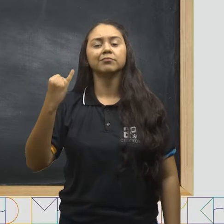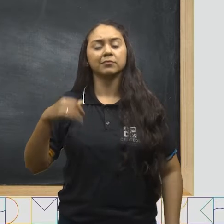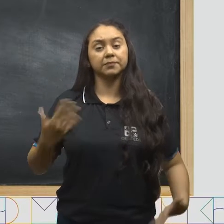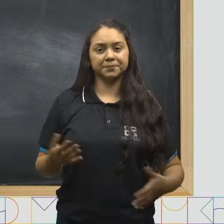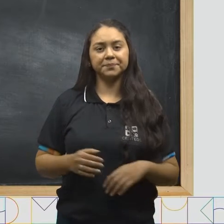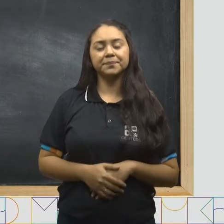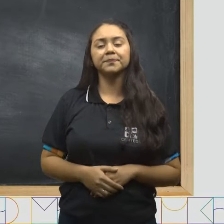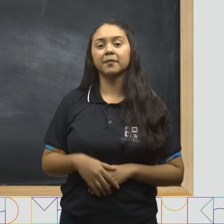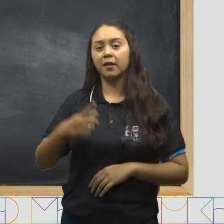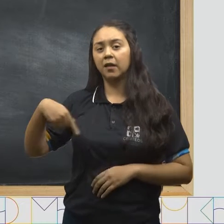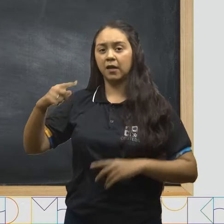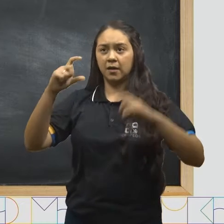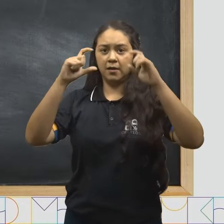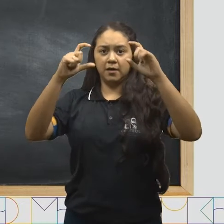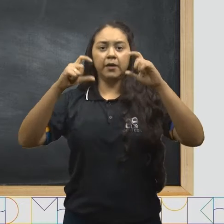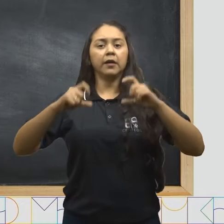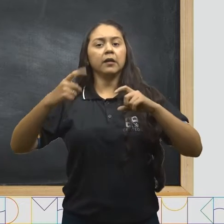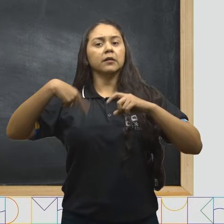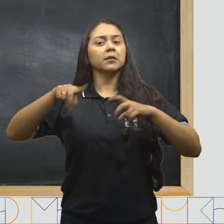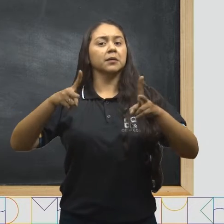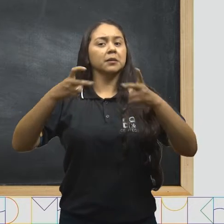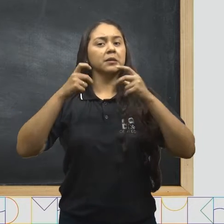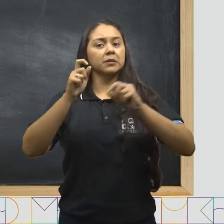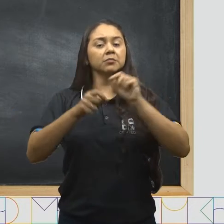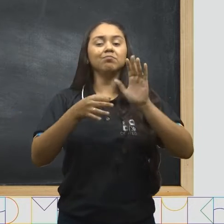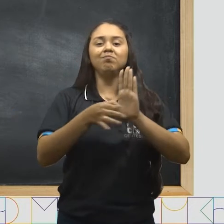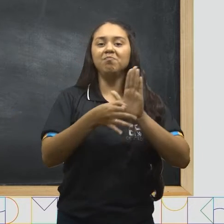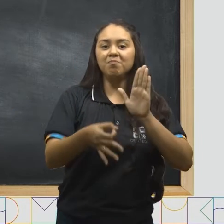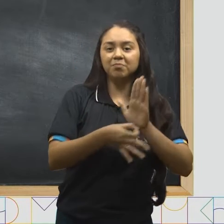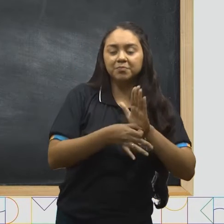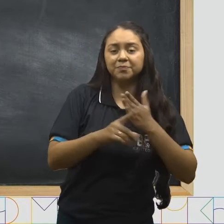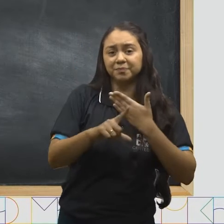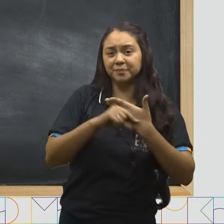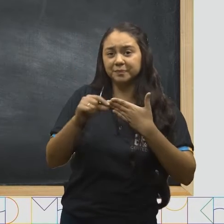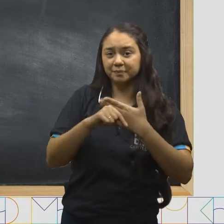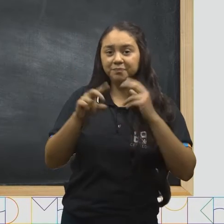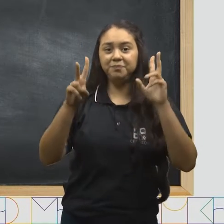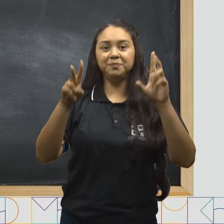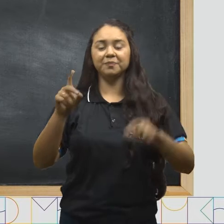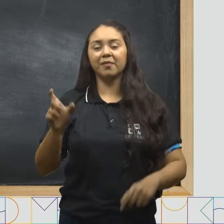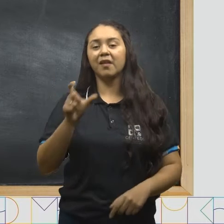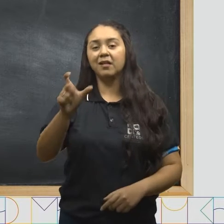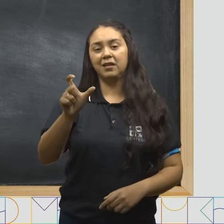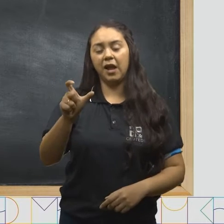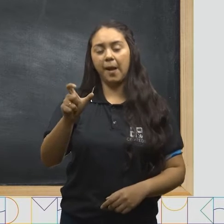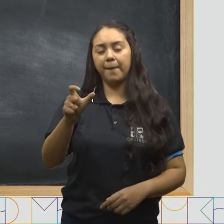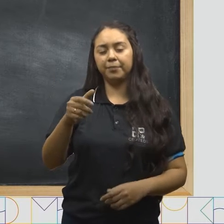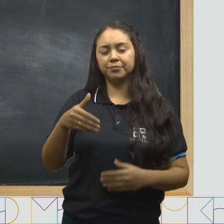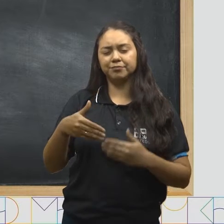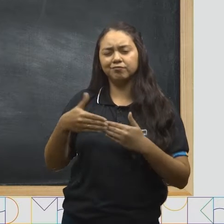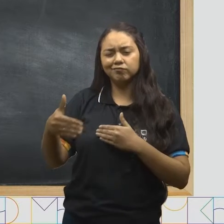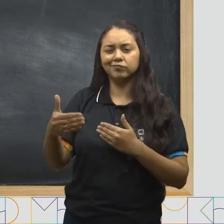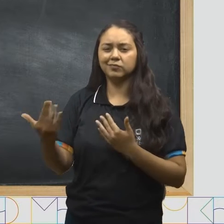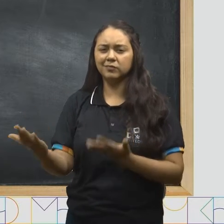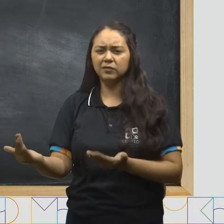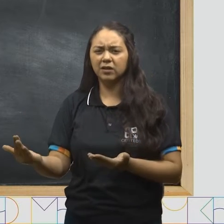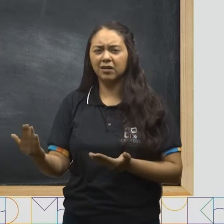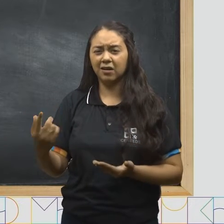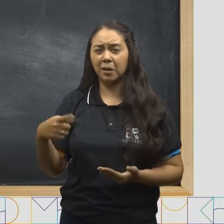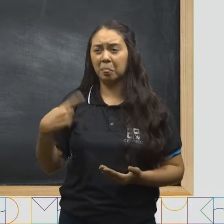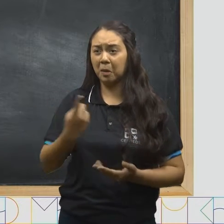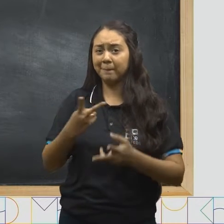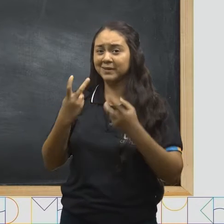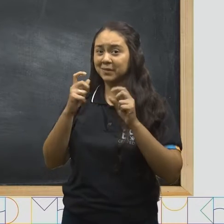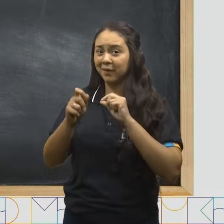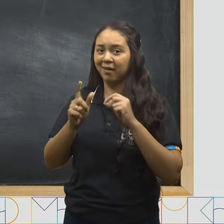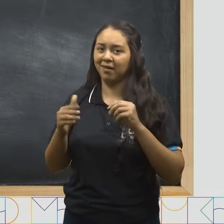desses trechos, percebemos a opinião da autora sobre o termo pré-adolescência. Percebemos que ela